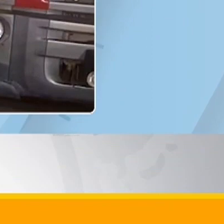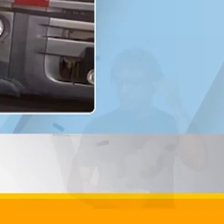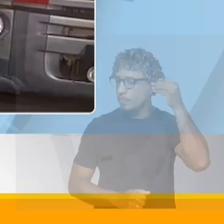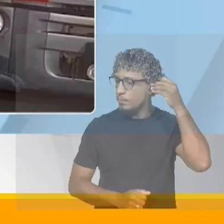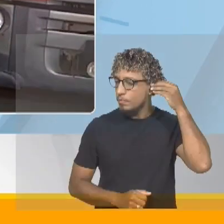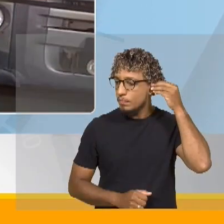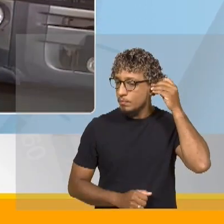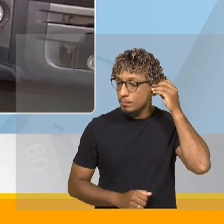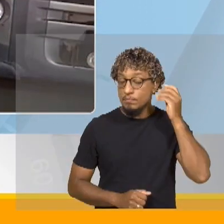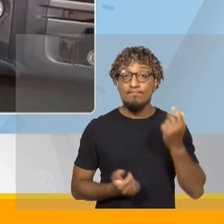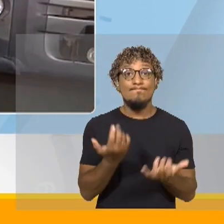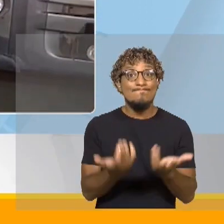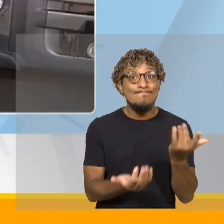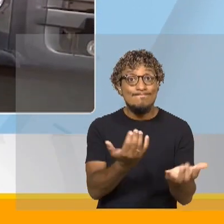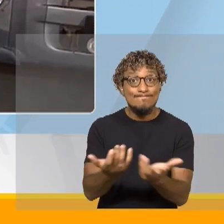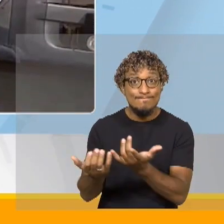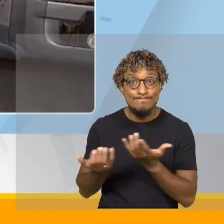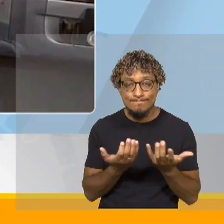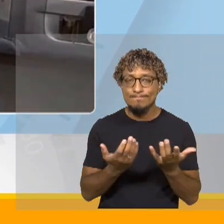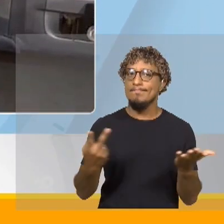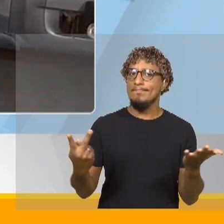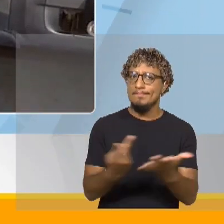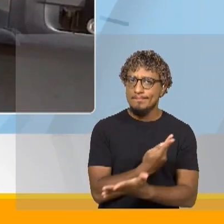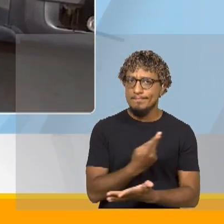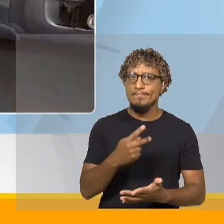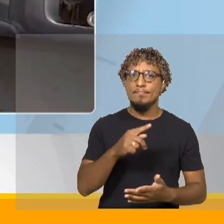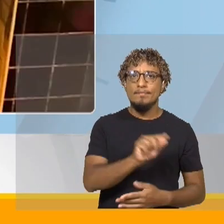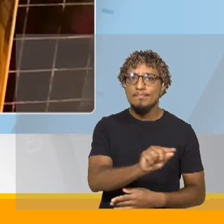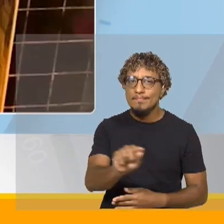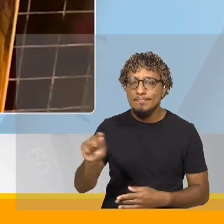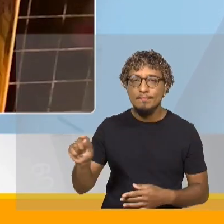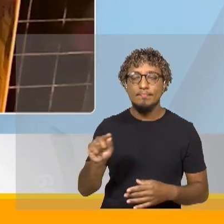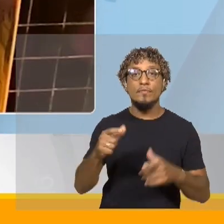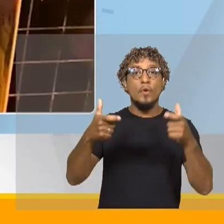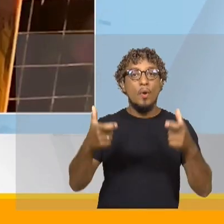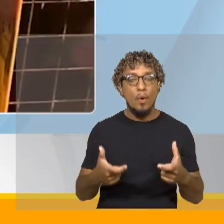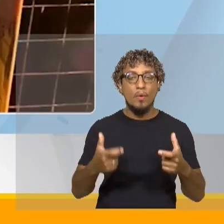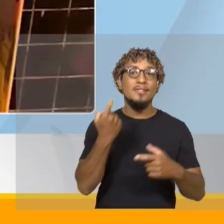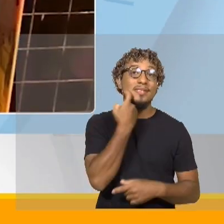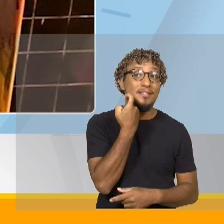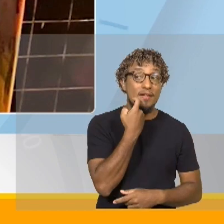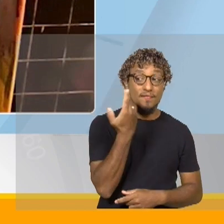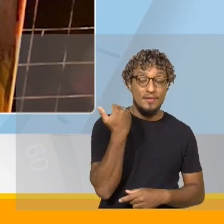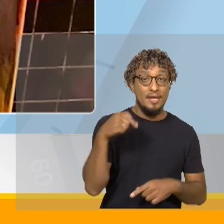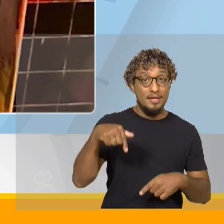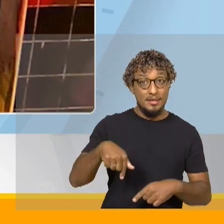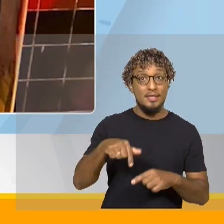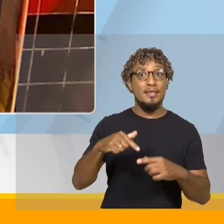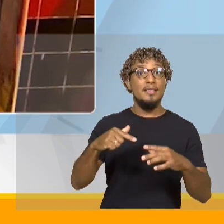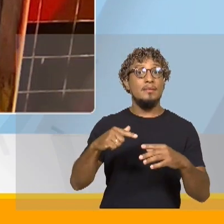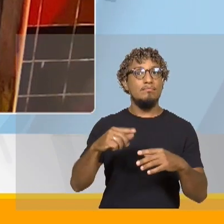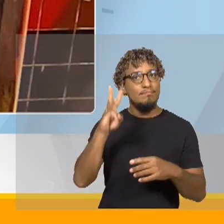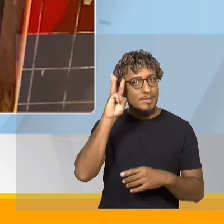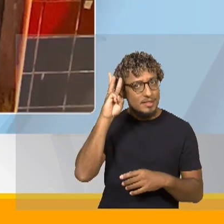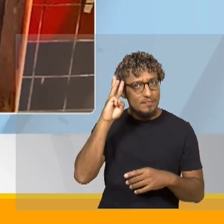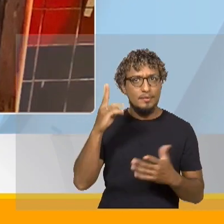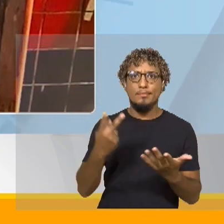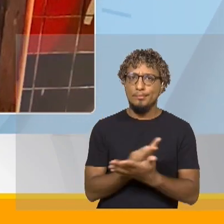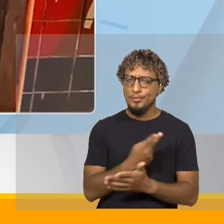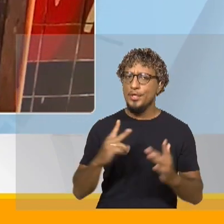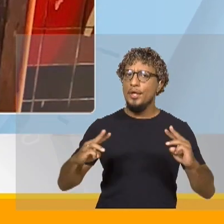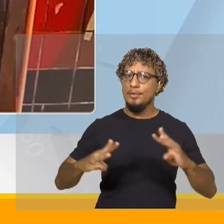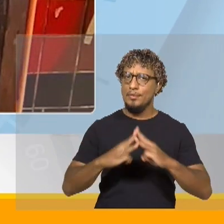Incêndio atingiu estabelecimentos comerciais na noite desta terça-feira no centro de São Luís. Uma loja de celulares ficou